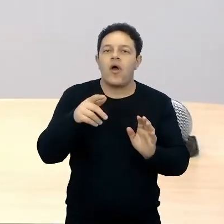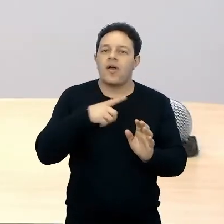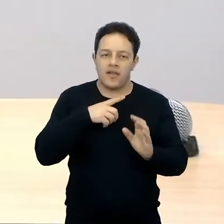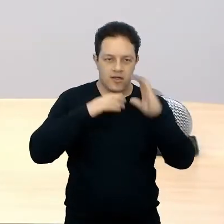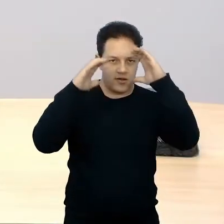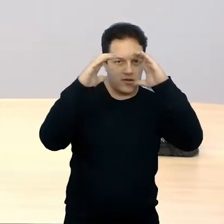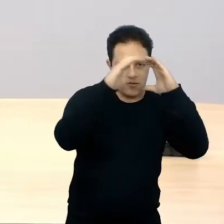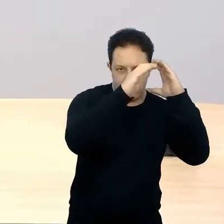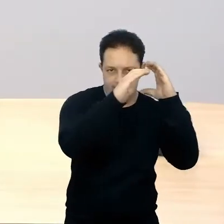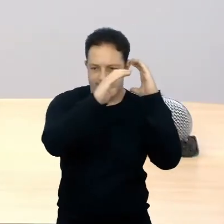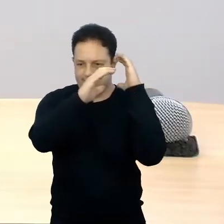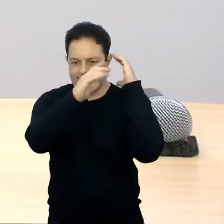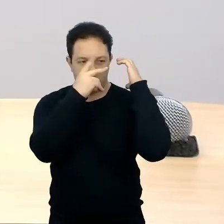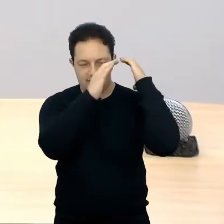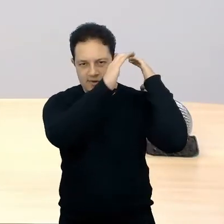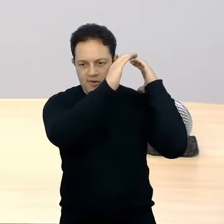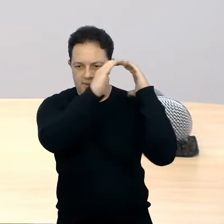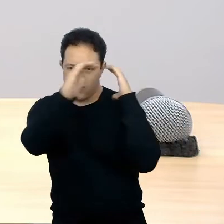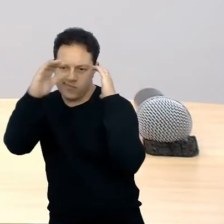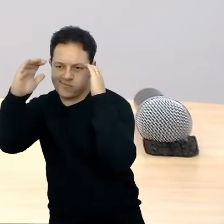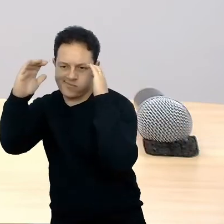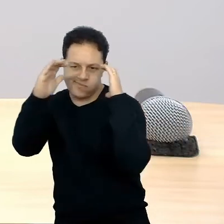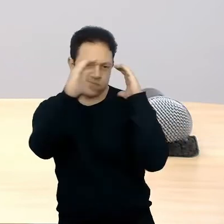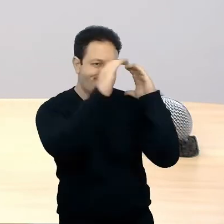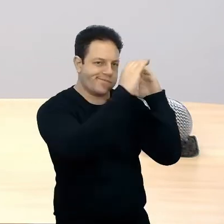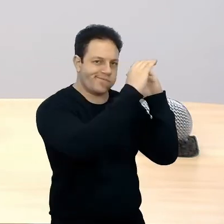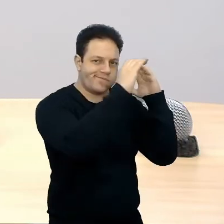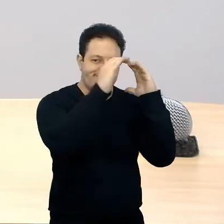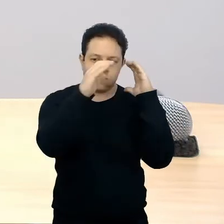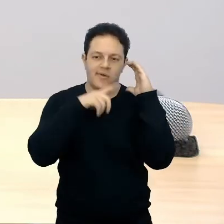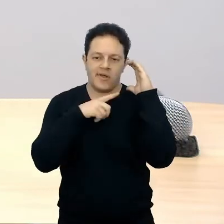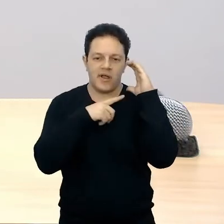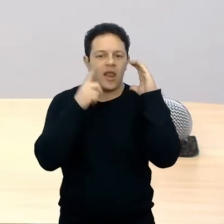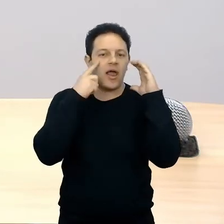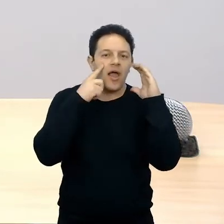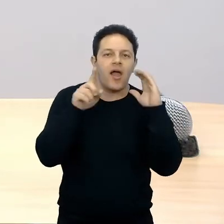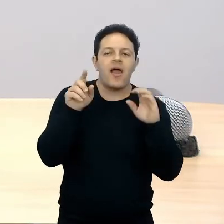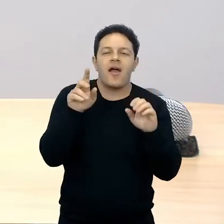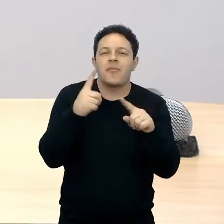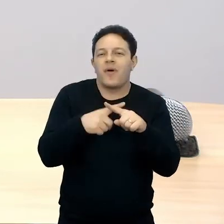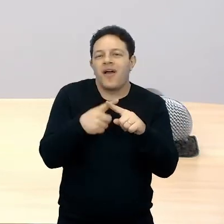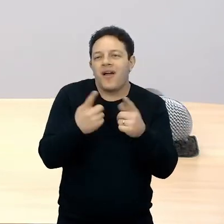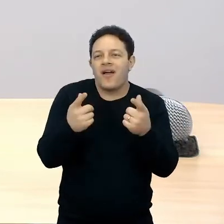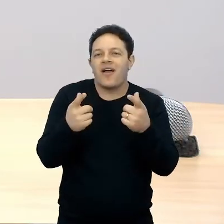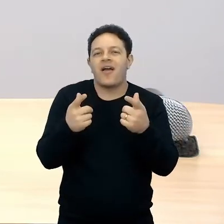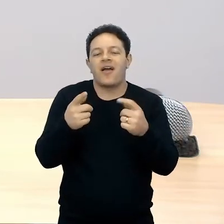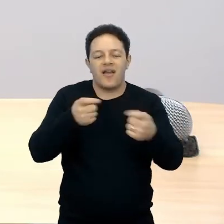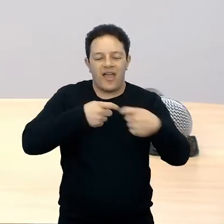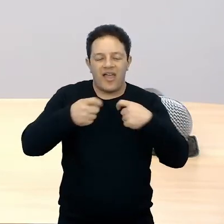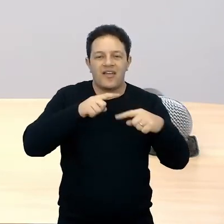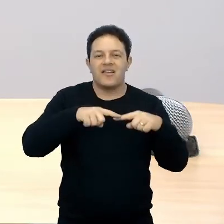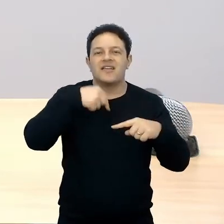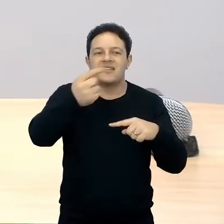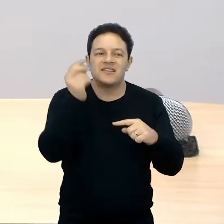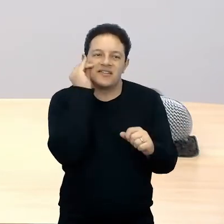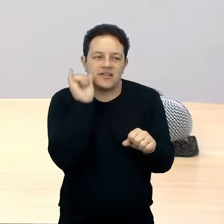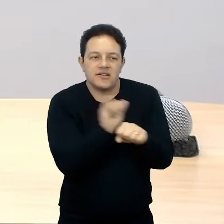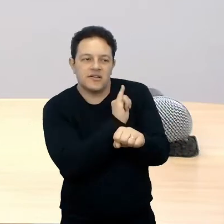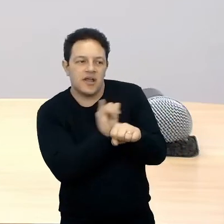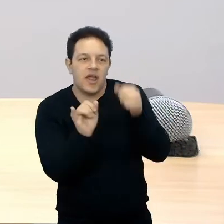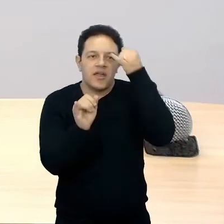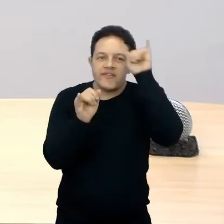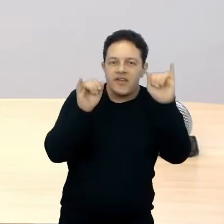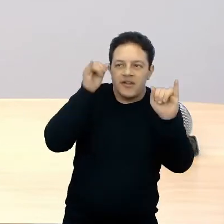e procura driblar os pouquíssimos recursos em virtude da catástrofe do pós-guerra, com